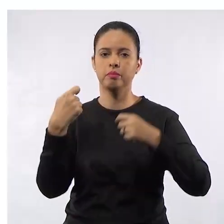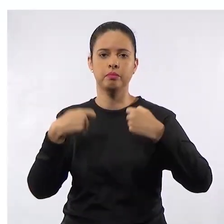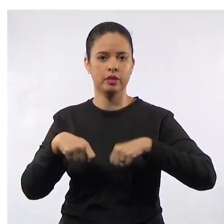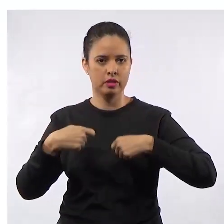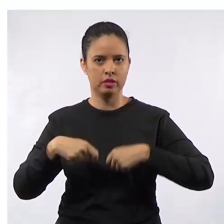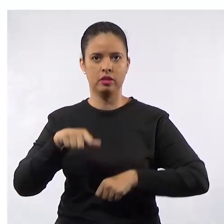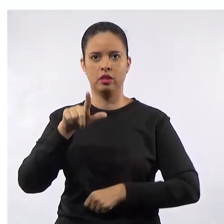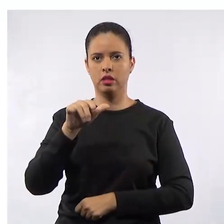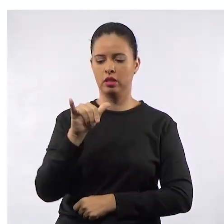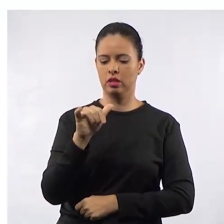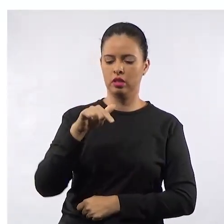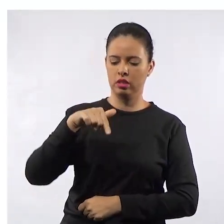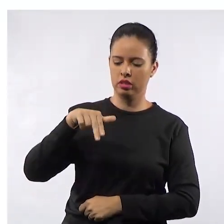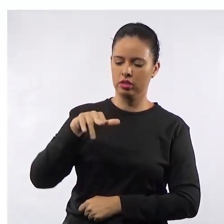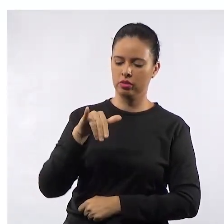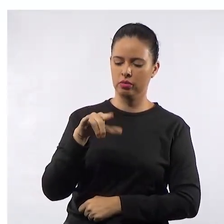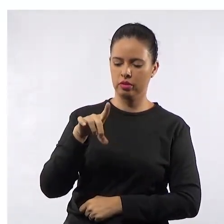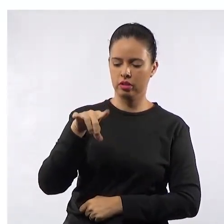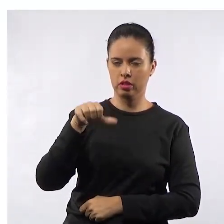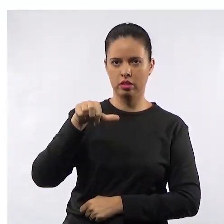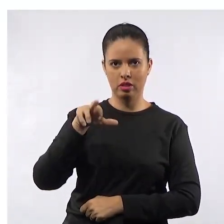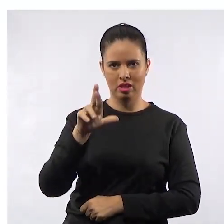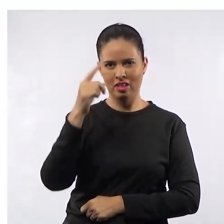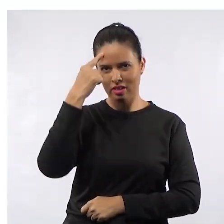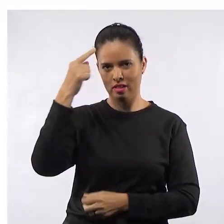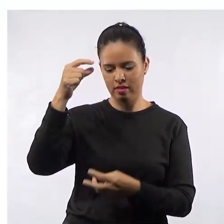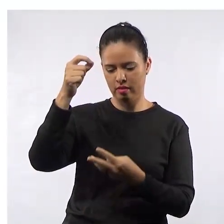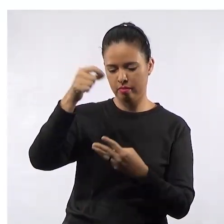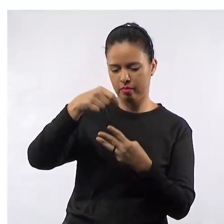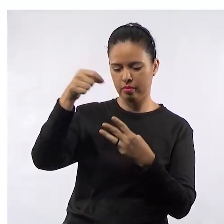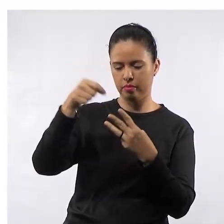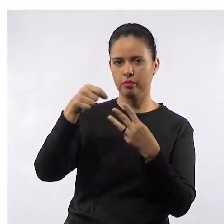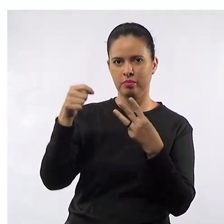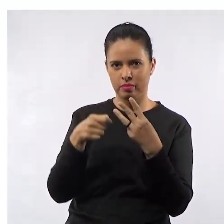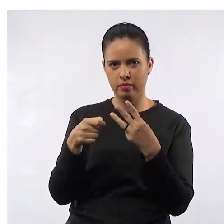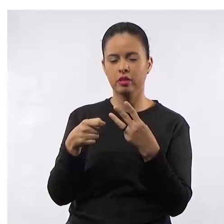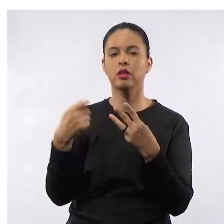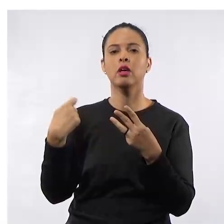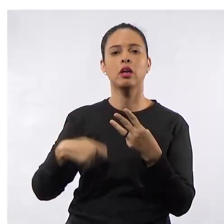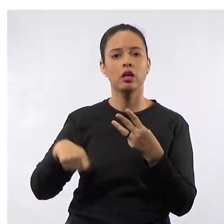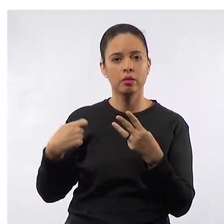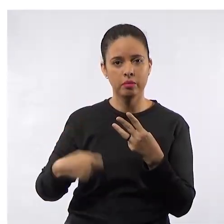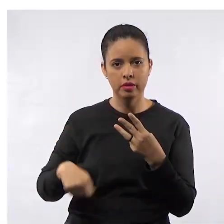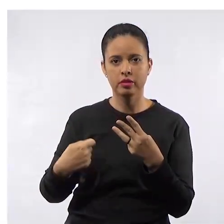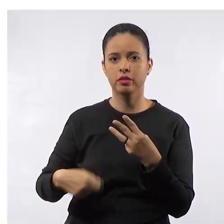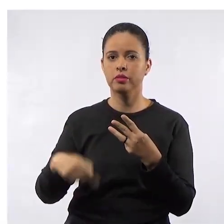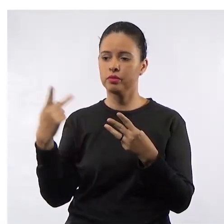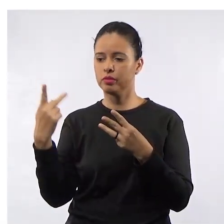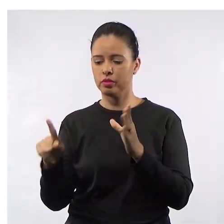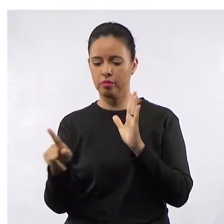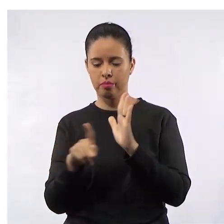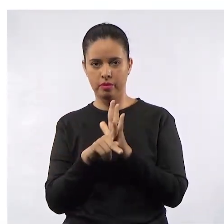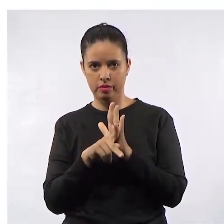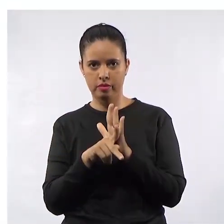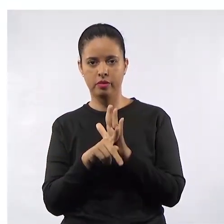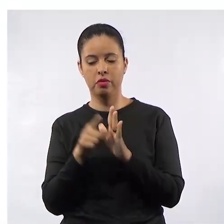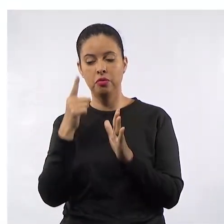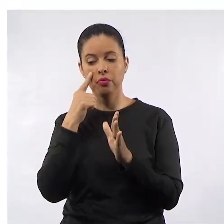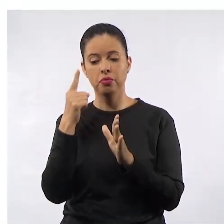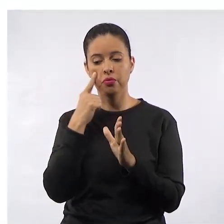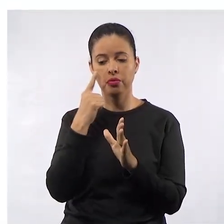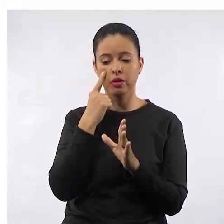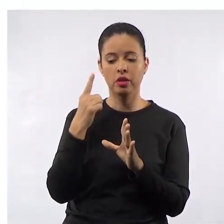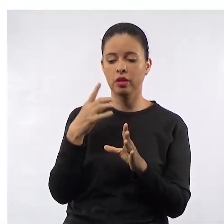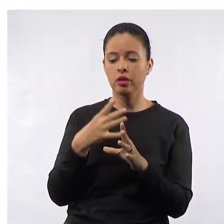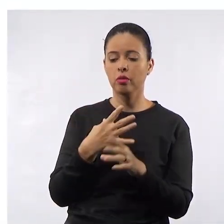é preciso liquidar lembra daquele gráficozinho das três etapas é preciso liquidar o seu patrimônio ou seja por